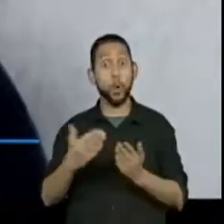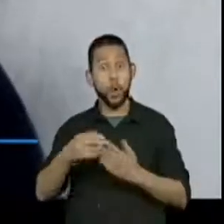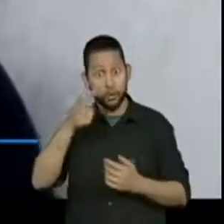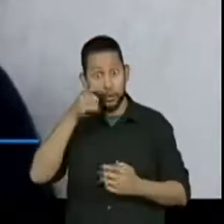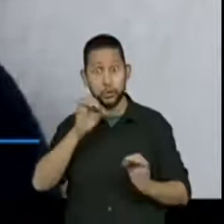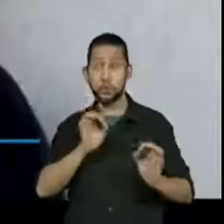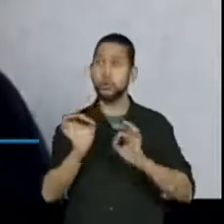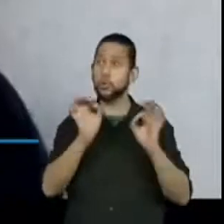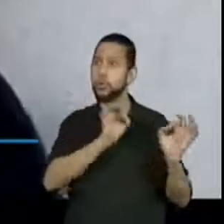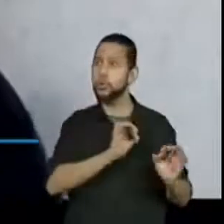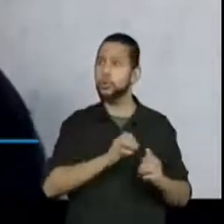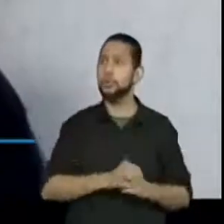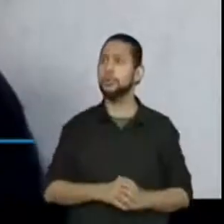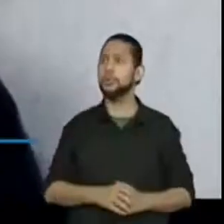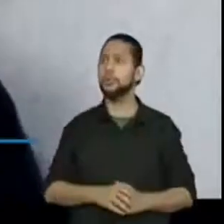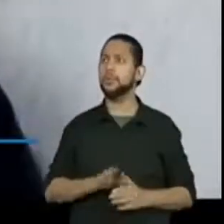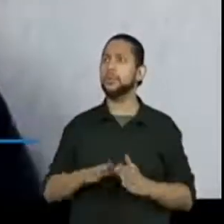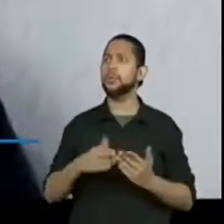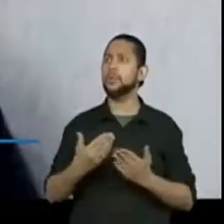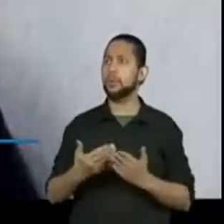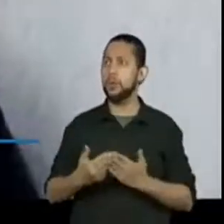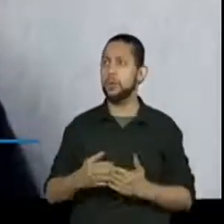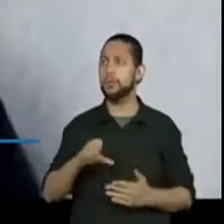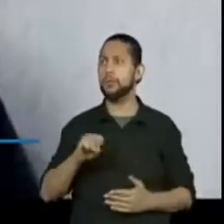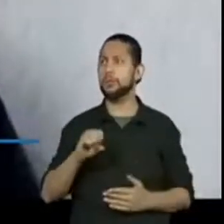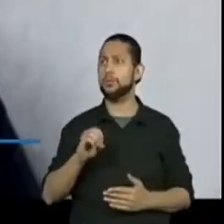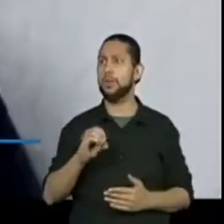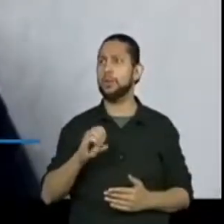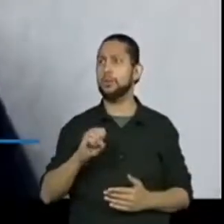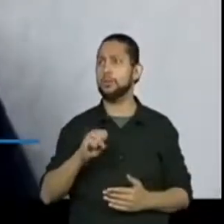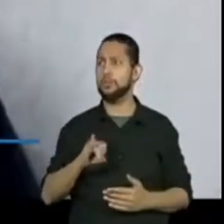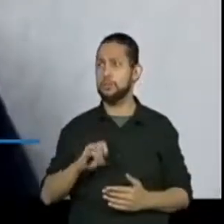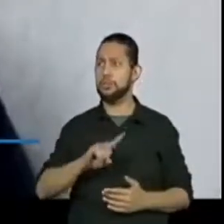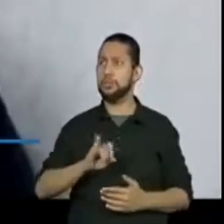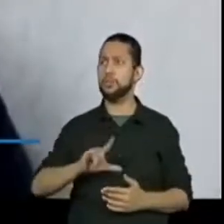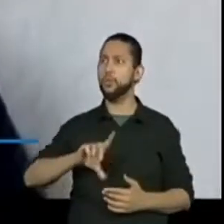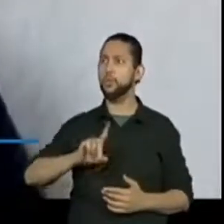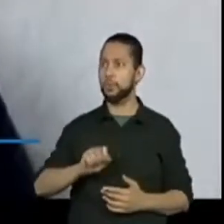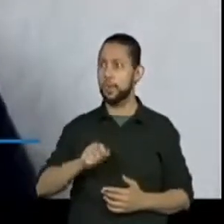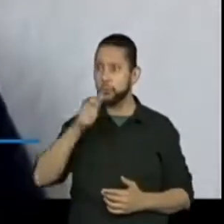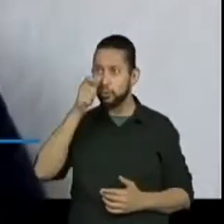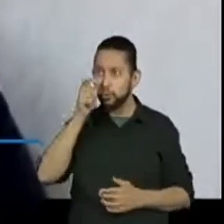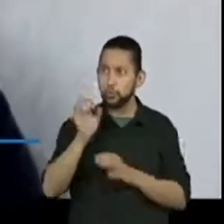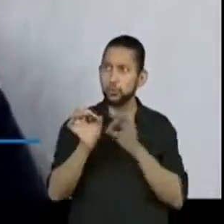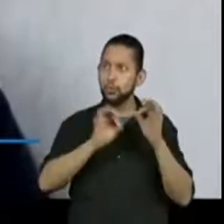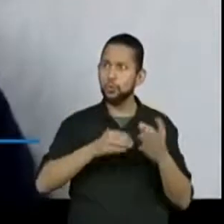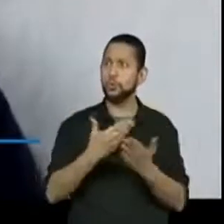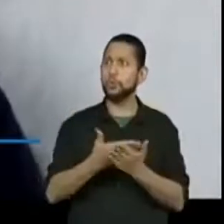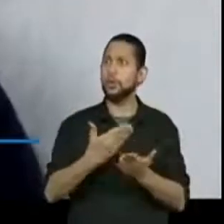a escola Zilda Atimira Sossi, tá ligadinha na nossa aula.